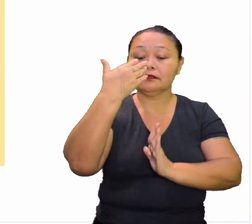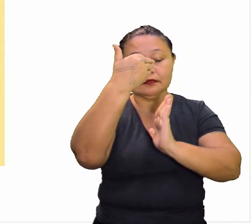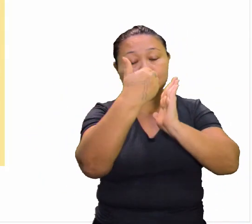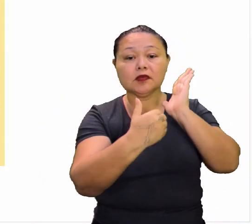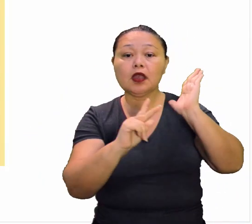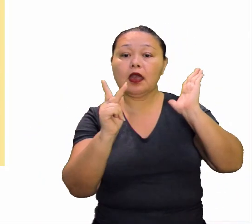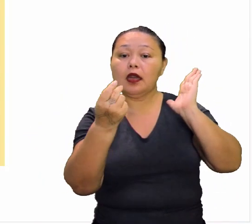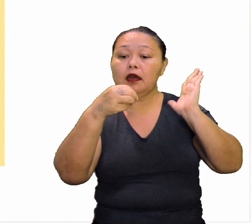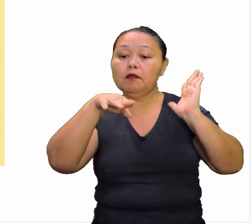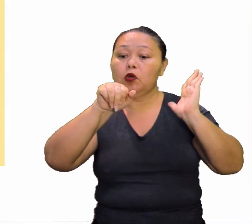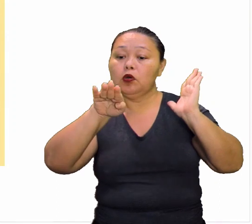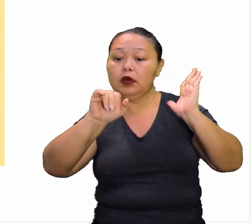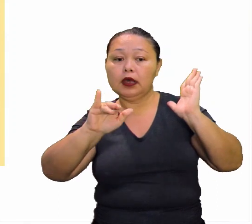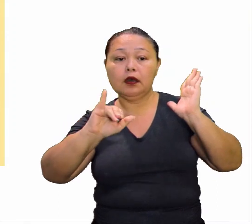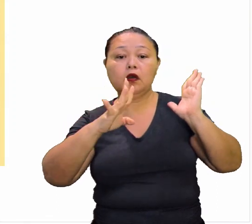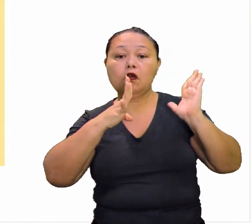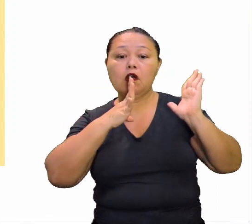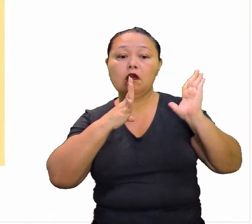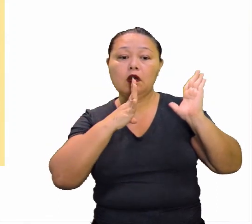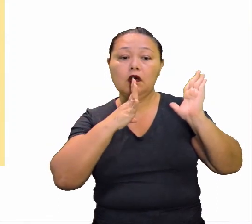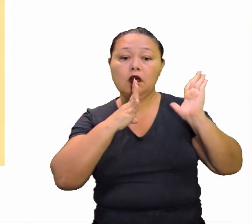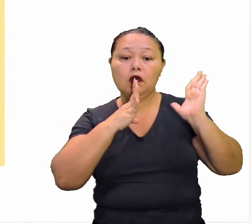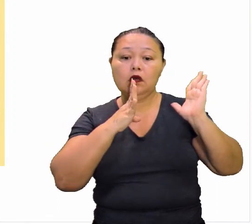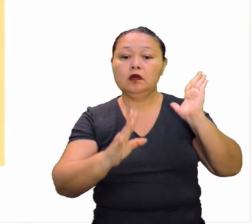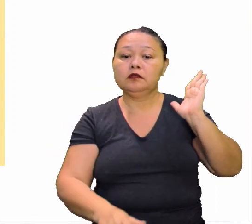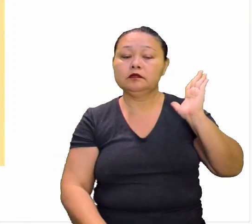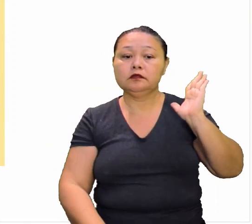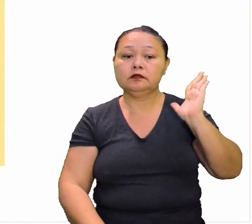Hammurabi. É mais conhecido